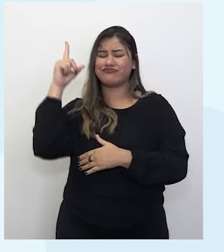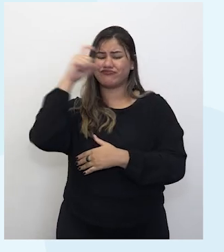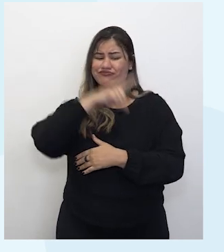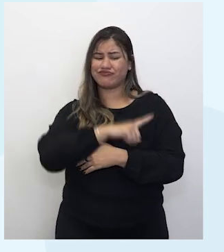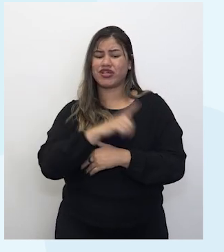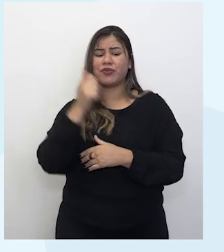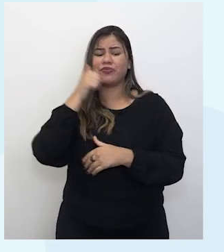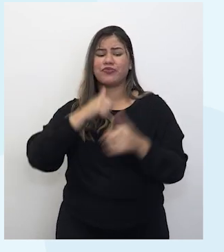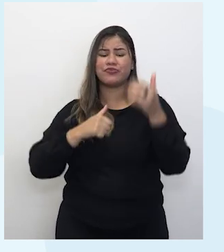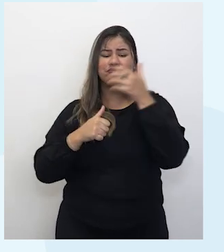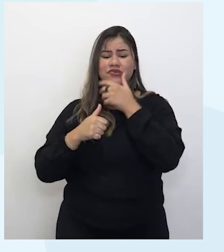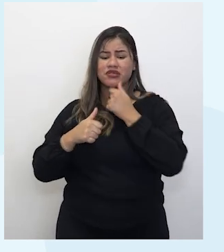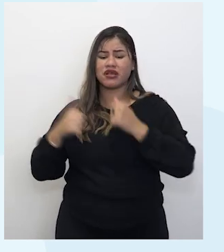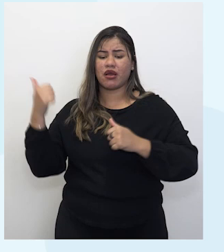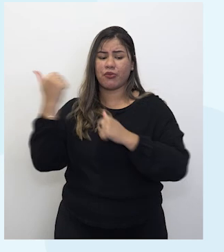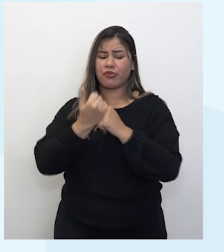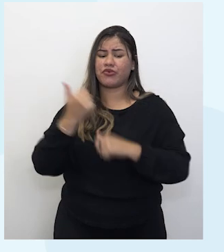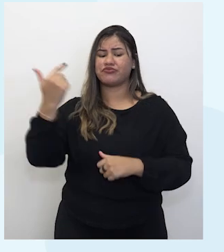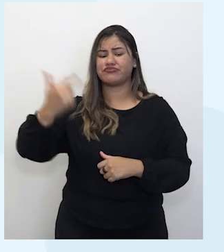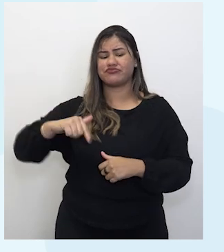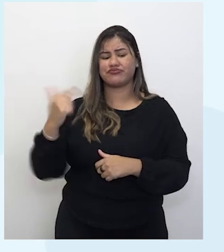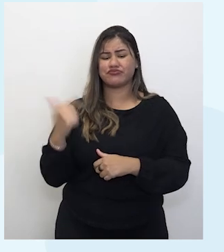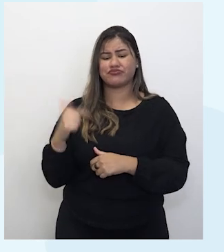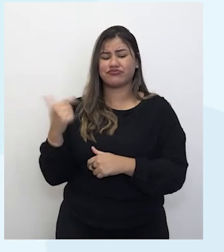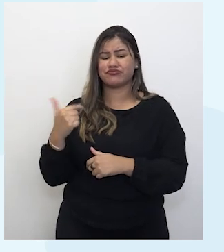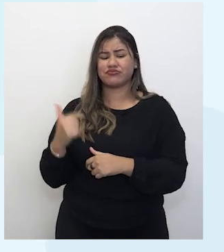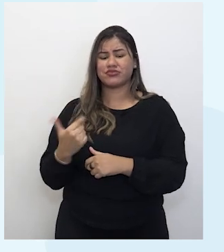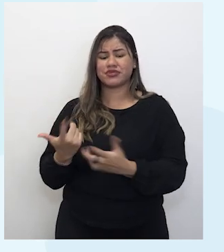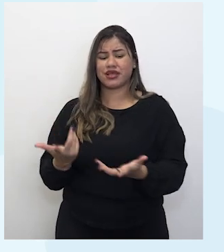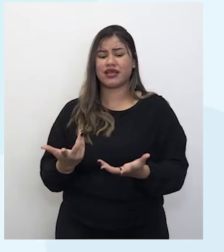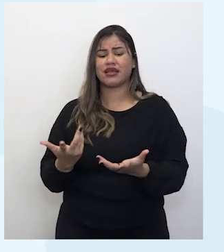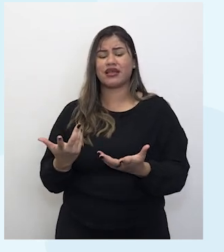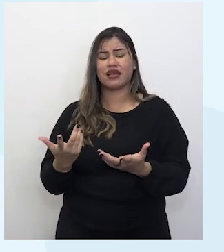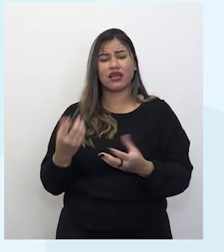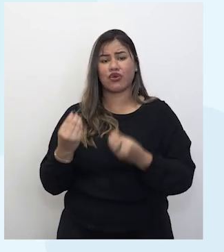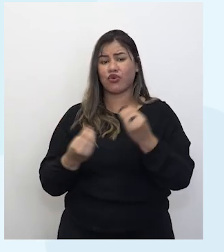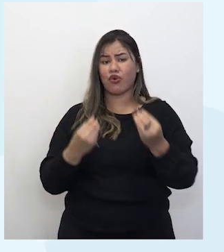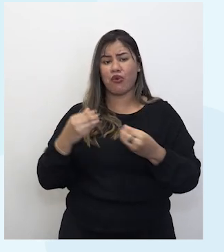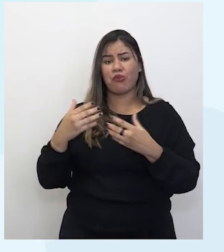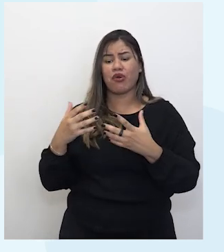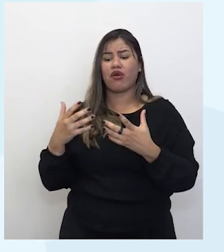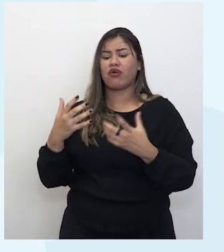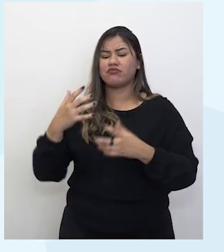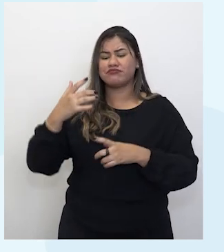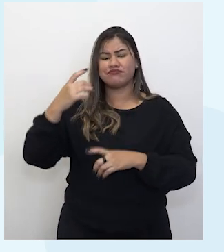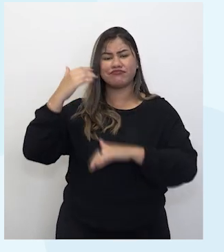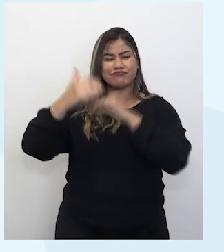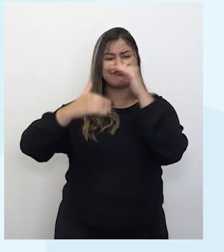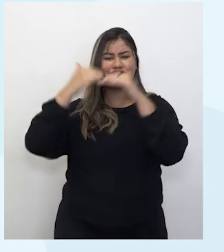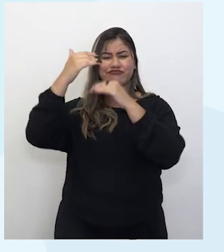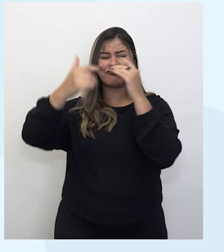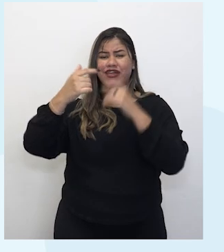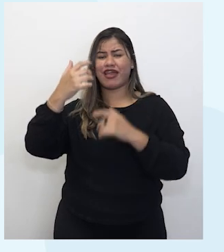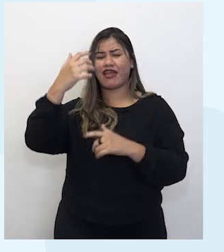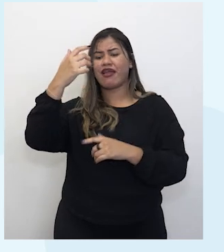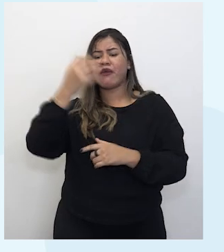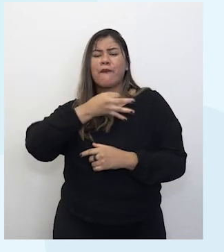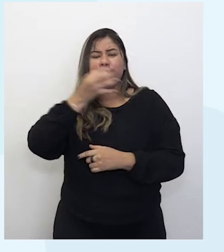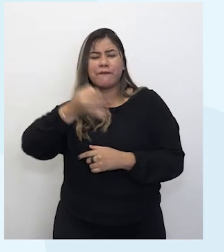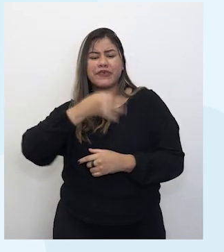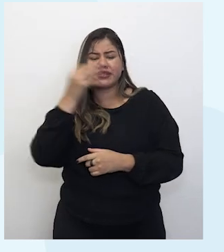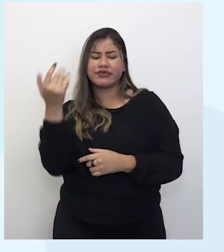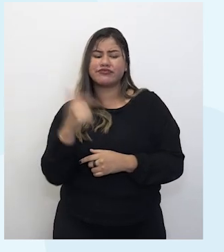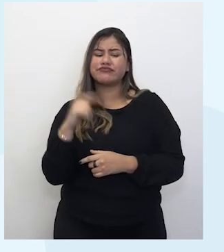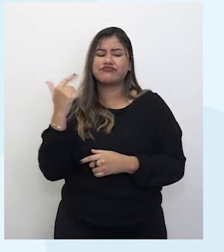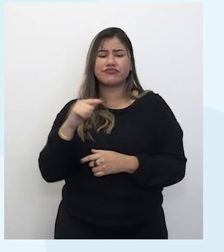nem sempre recebem o apoio necessário para desenvolver o pensamento crítico e se aprimorar, né? Se aprimorar como